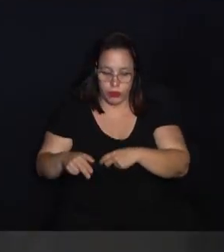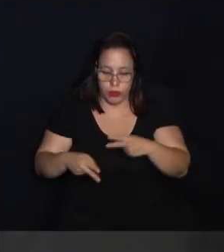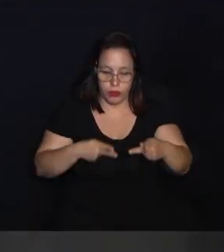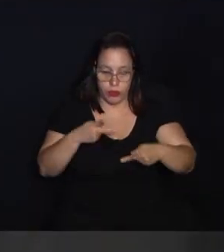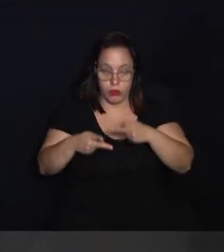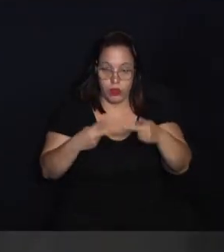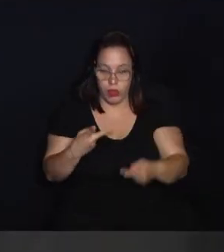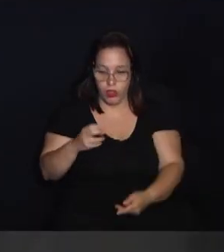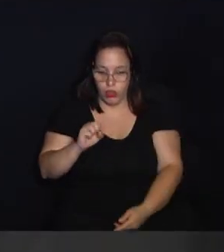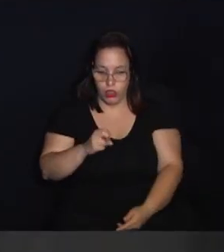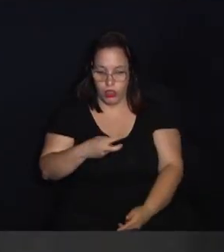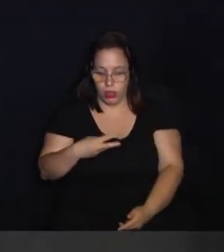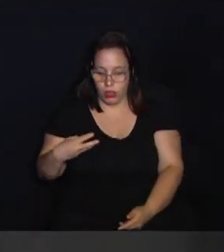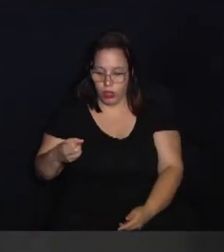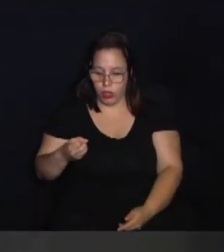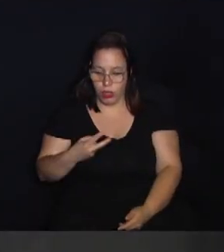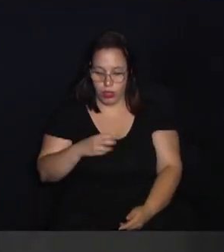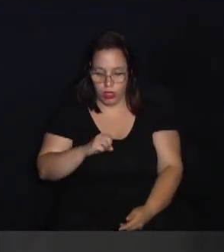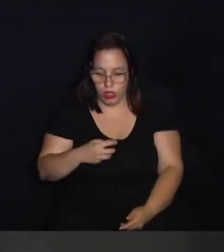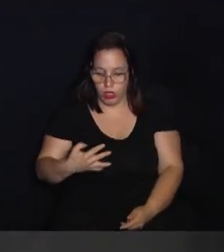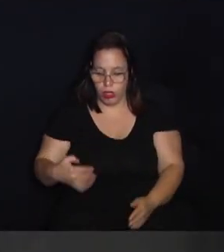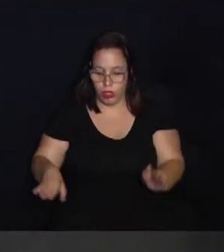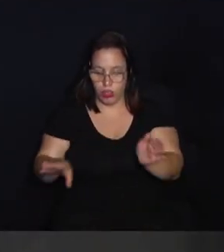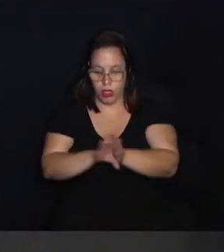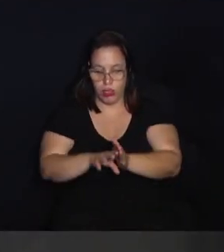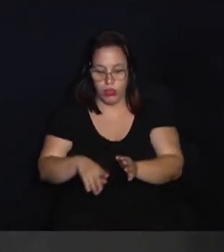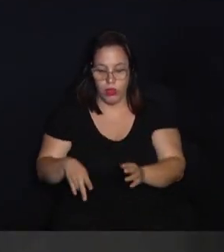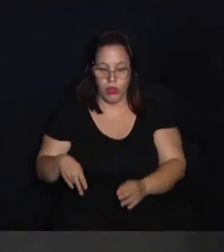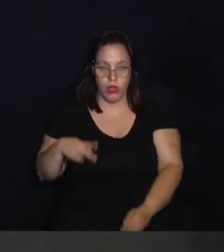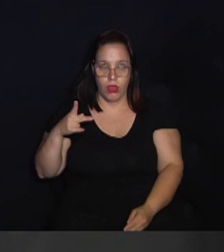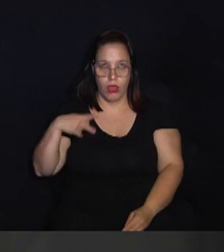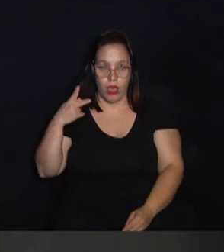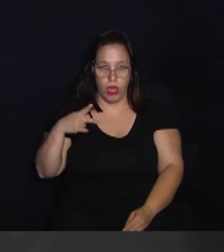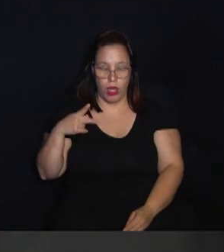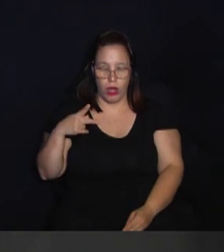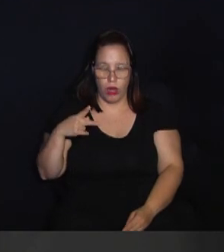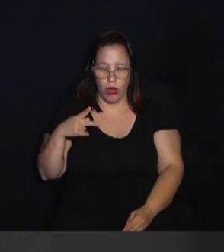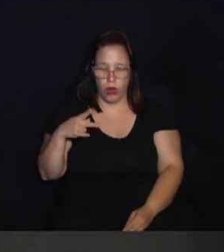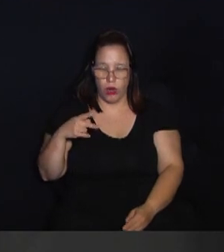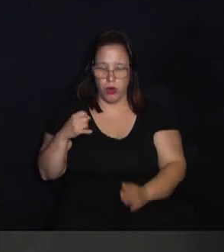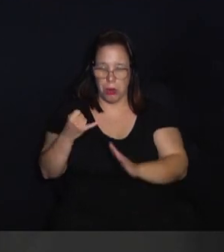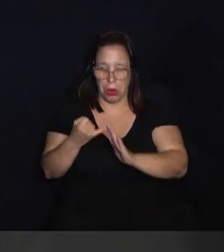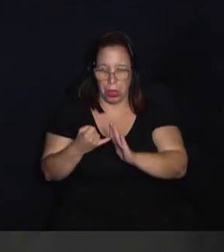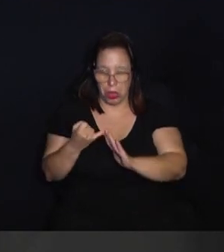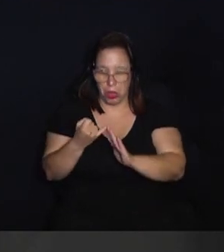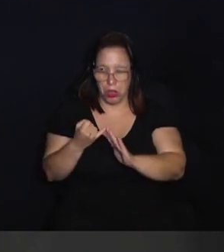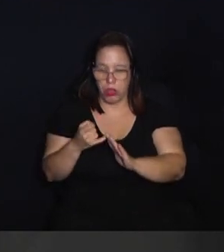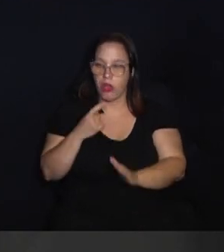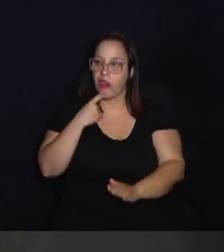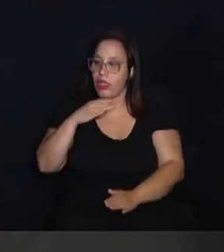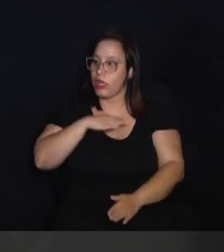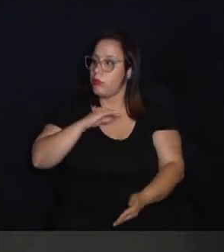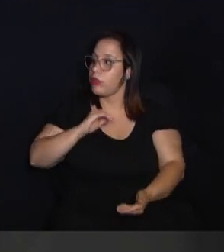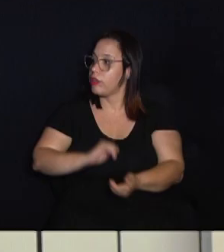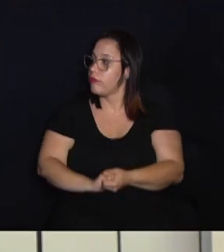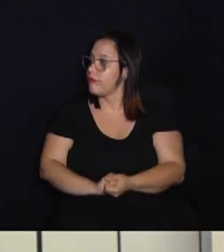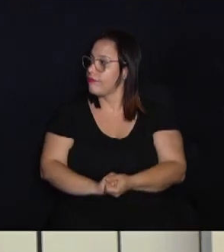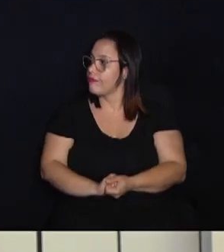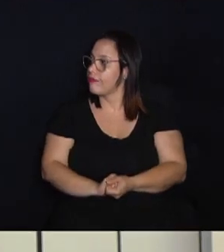2023-2024, foi o presidente da Comissão de Relações Internacionais aqui na Câmara.